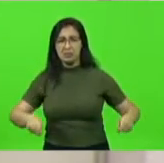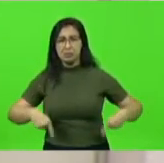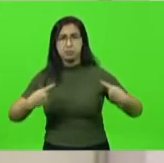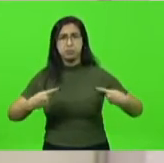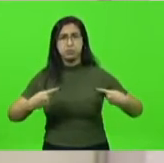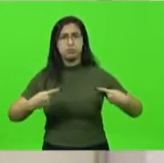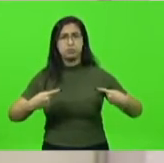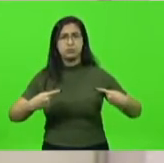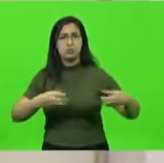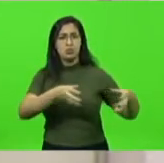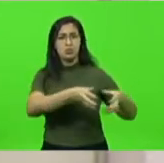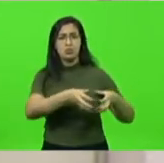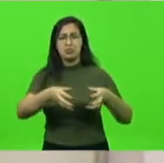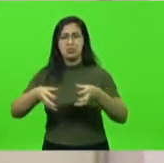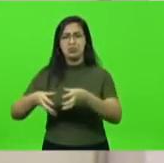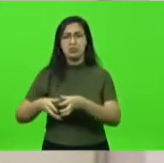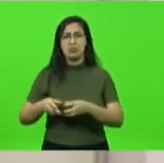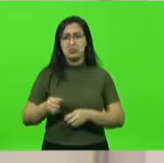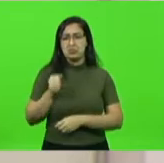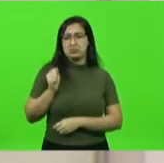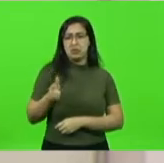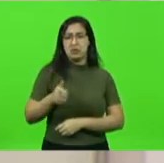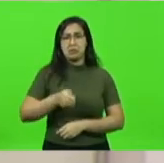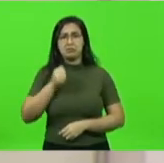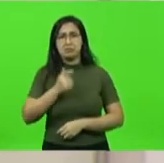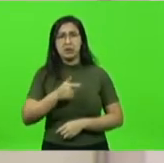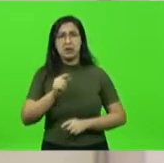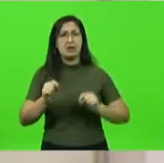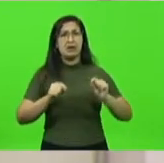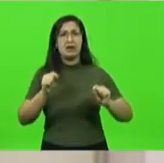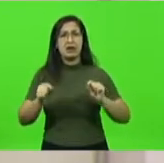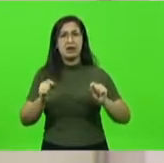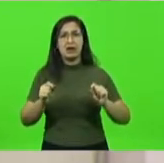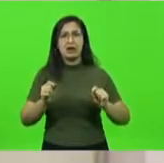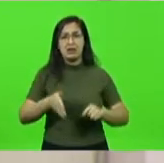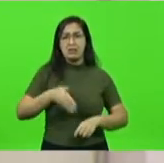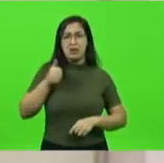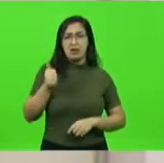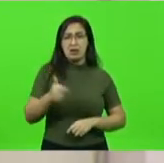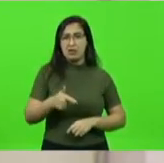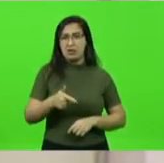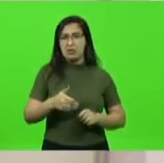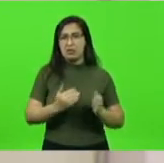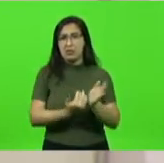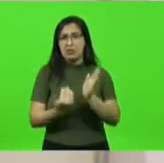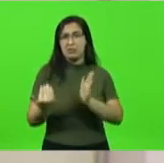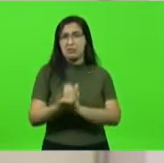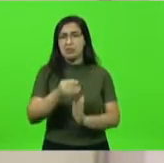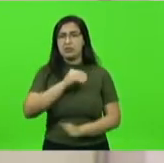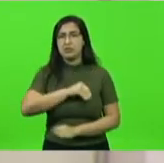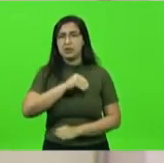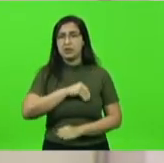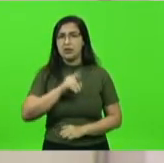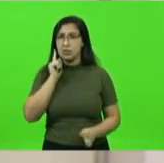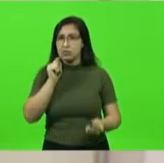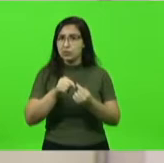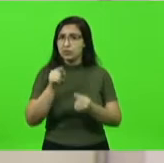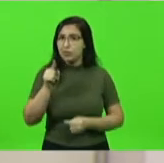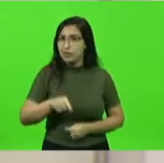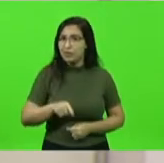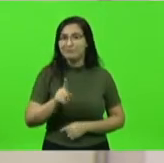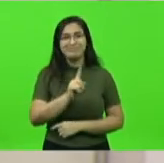de categorias para ver quem tem o maior reajuste ou não. Não é esse o objetivo aqui. O objetivo é aqui a